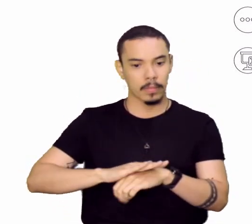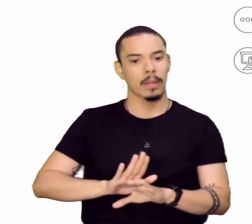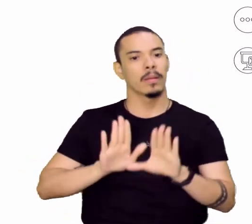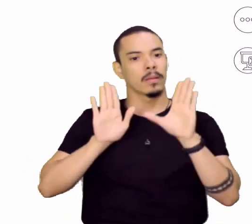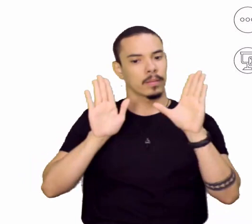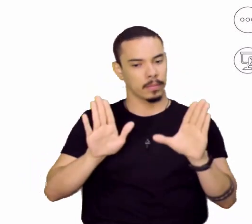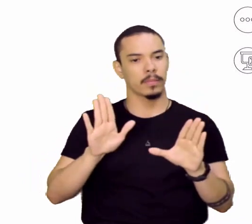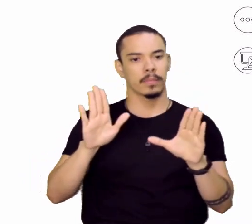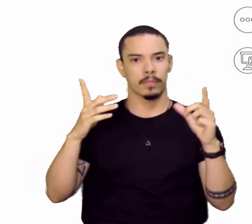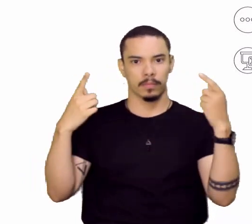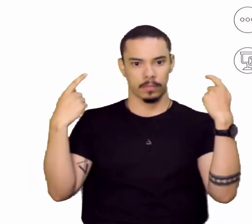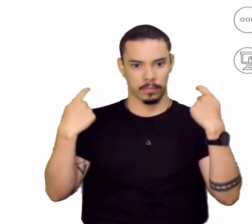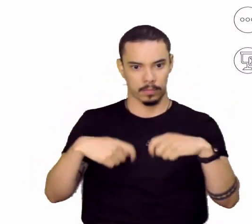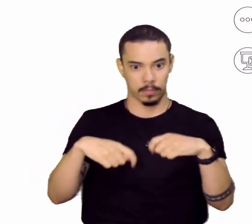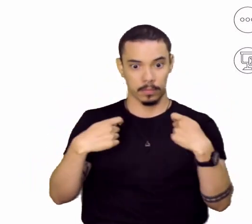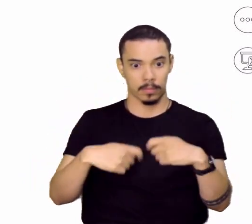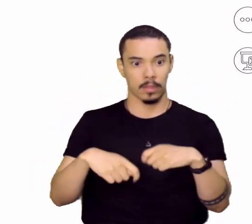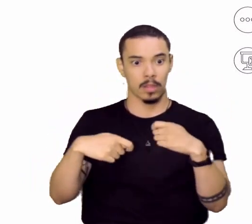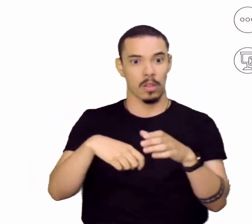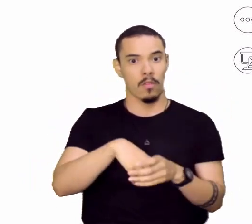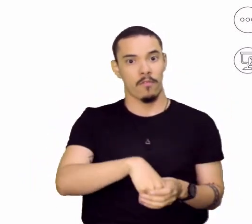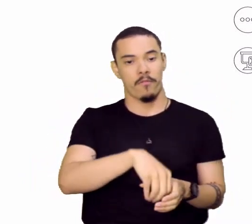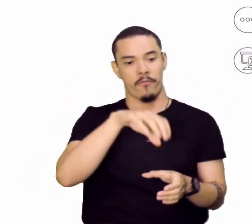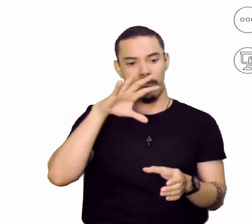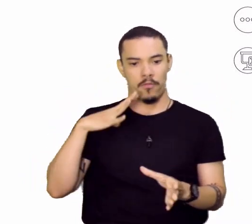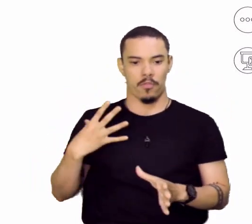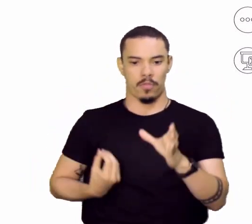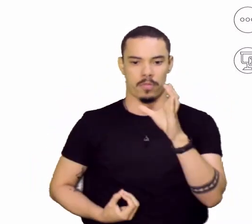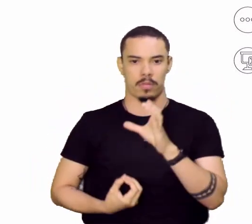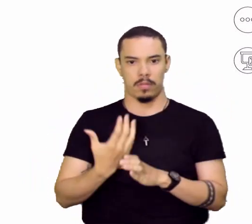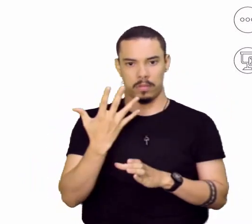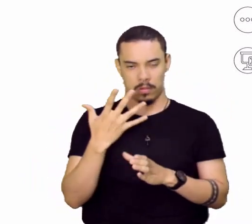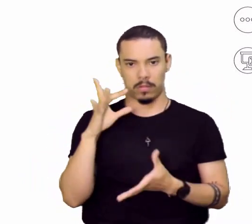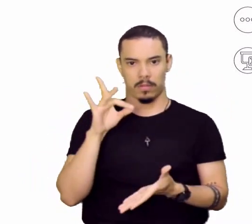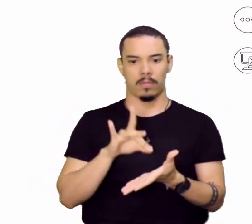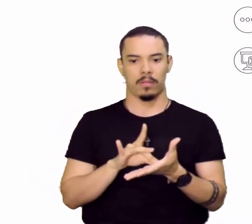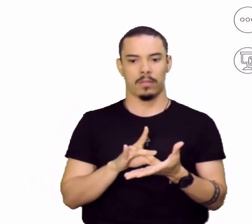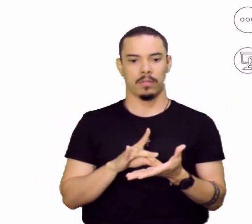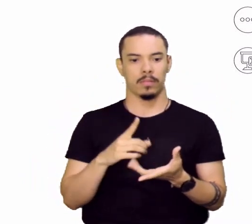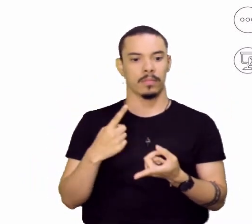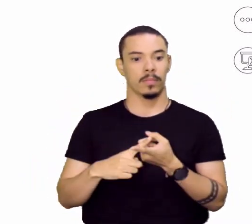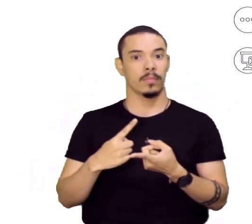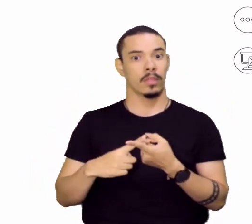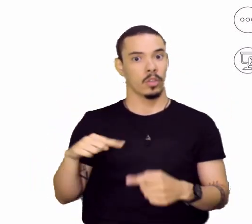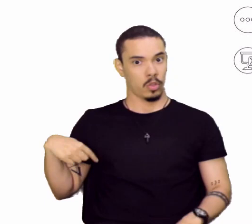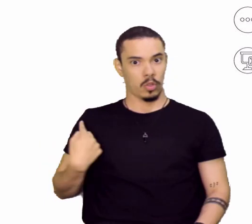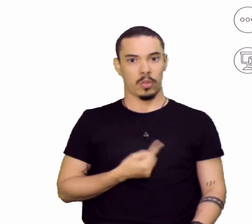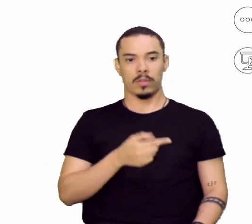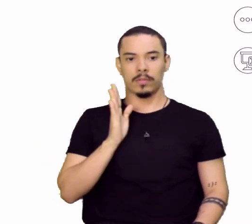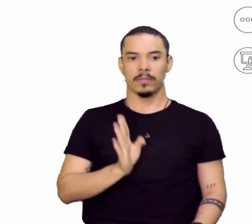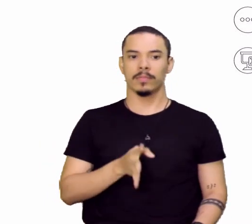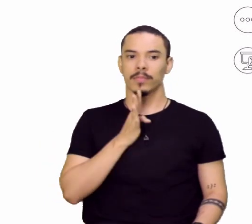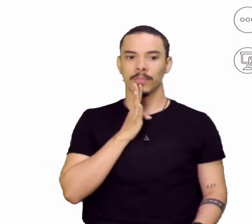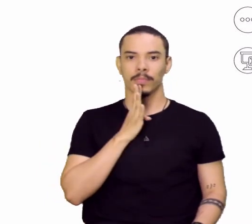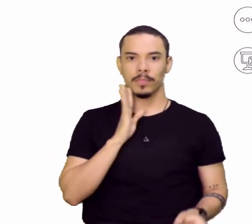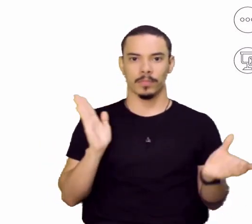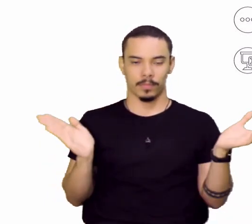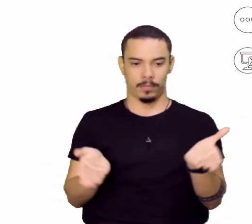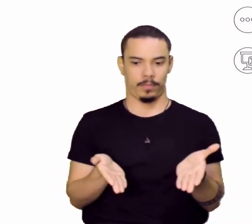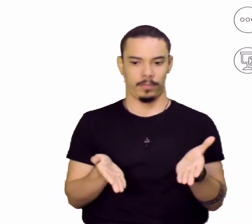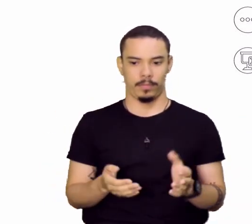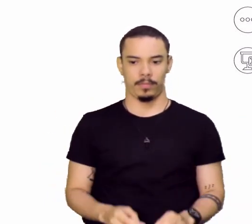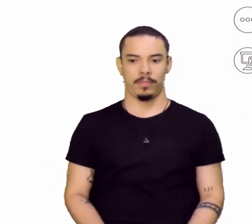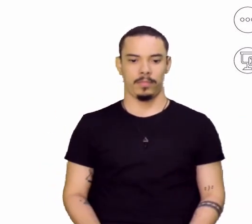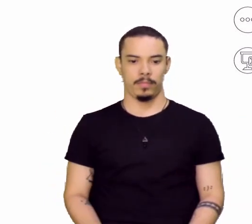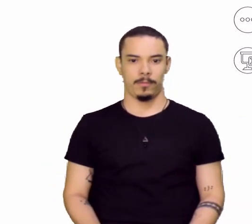Mas que deve haver algo fora dela que possa gerar essa natureza como nós a conhecemos hoje.